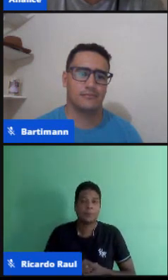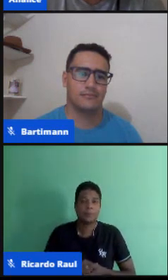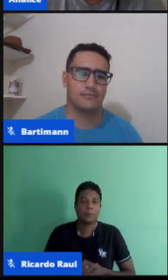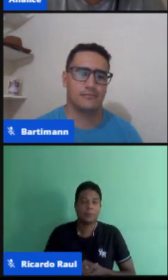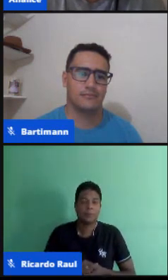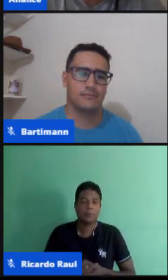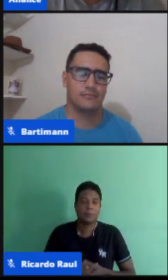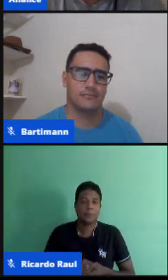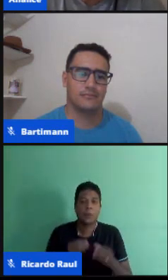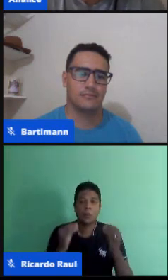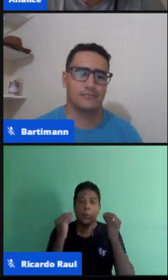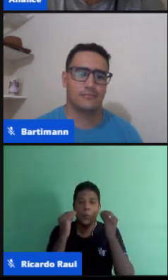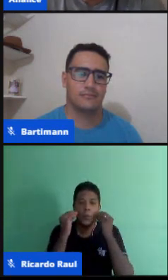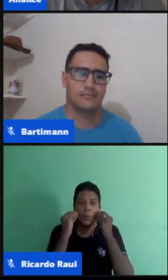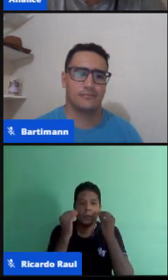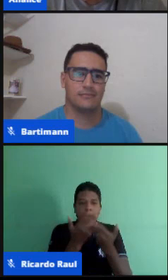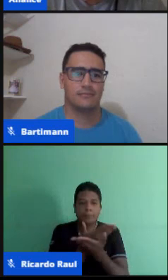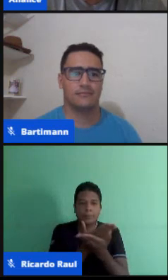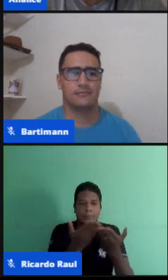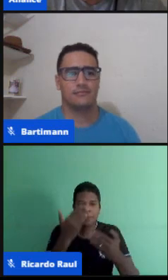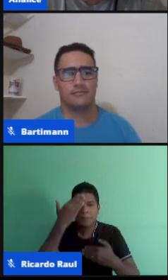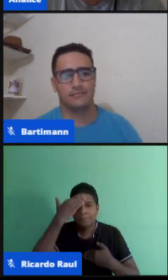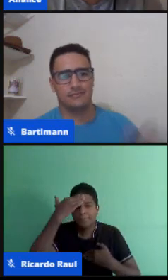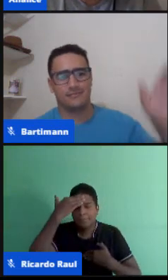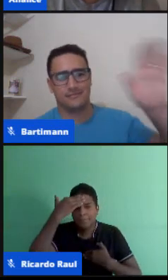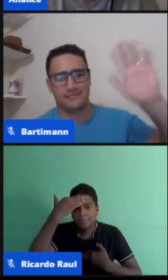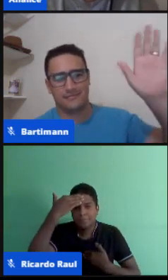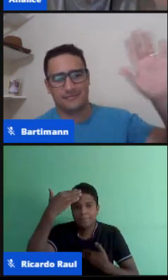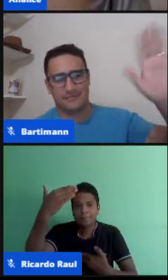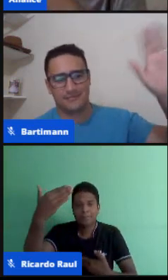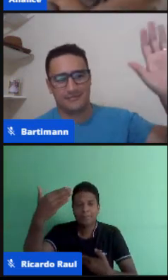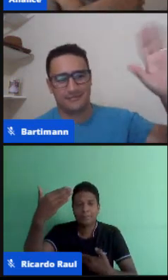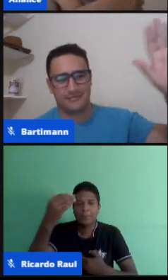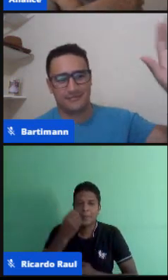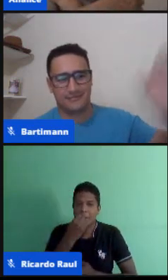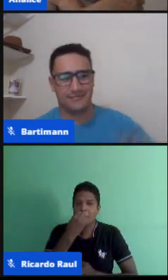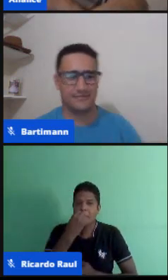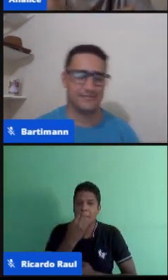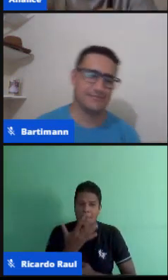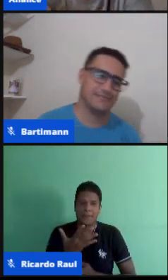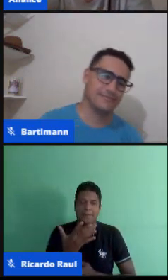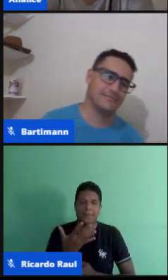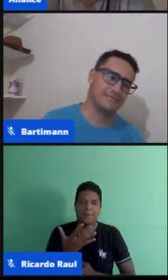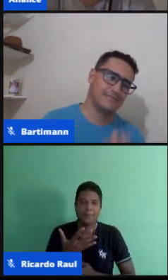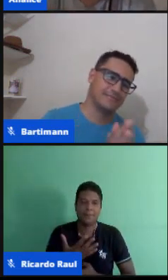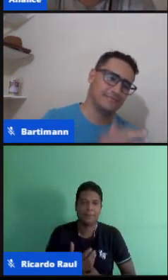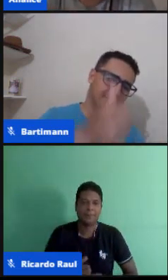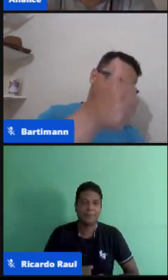Um beijo a todos, muito obrigada e fiquem bem, tá bom?